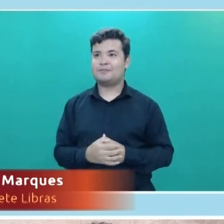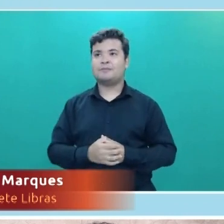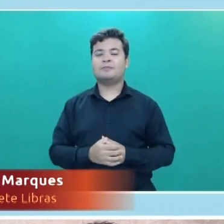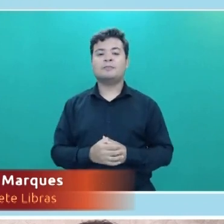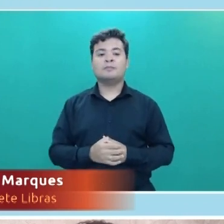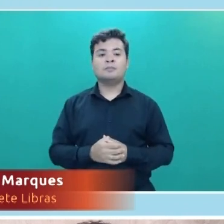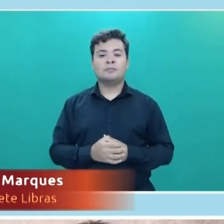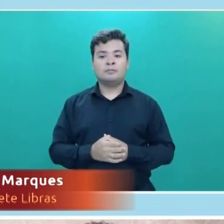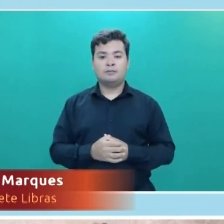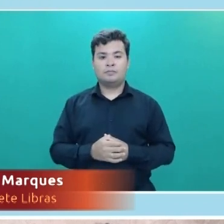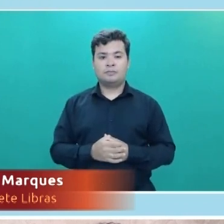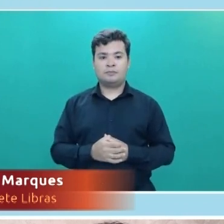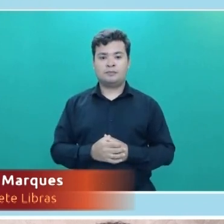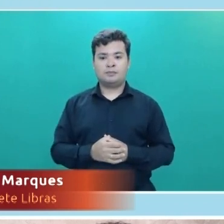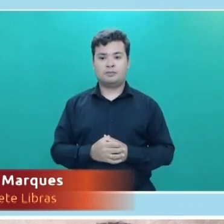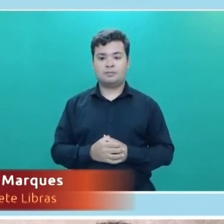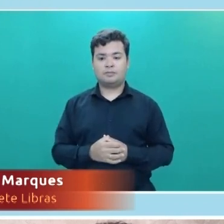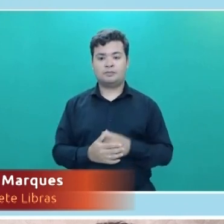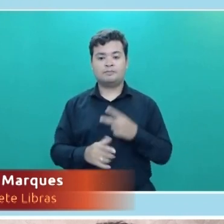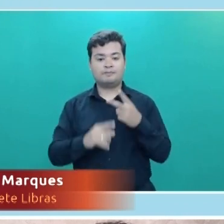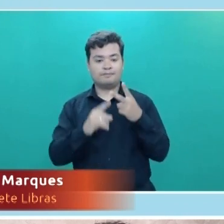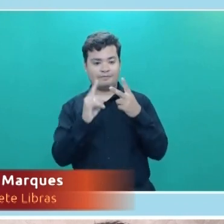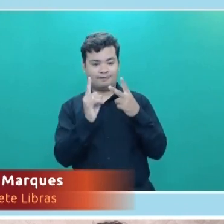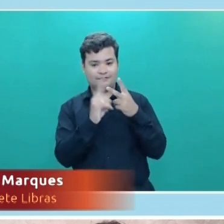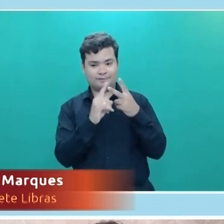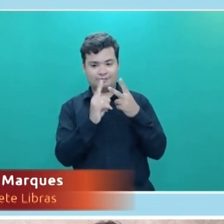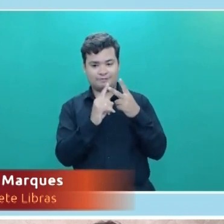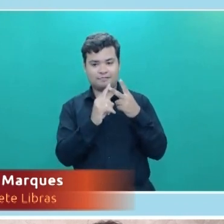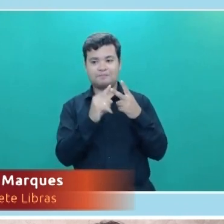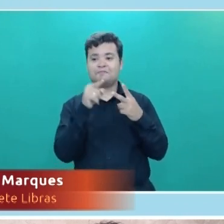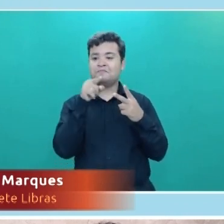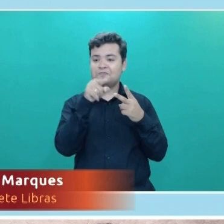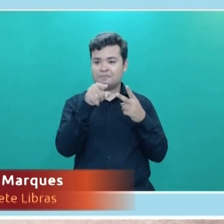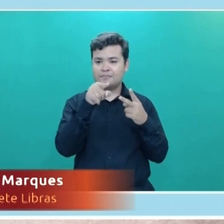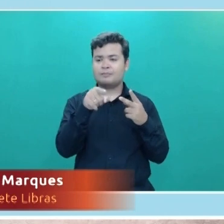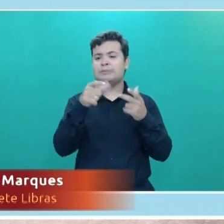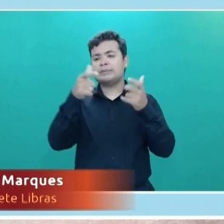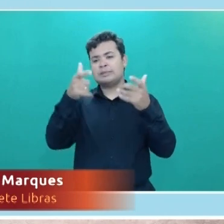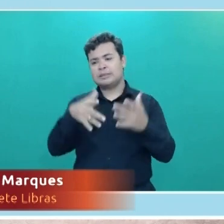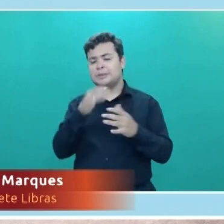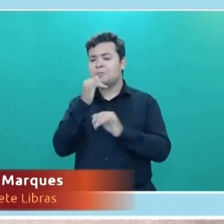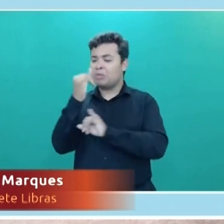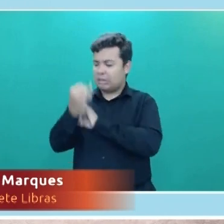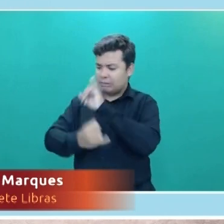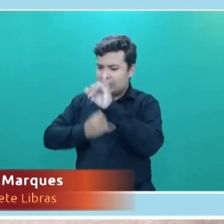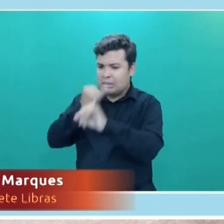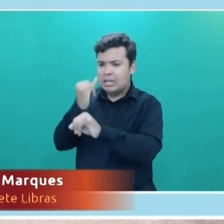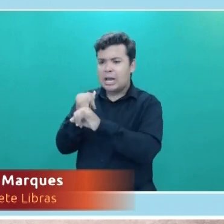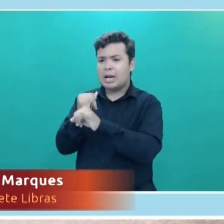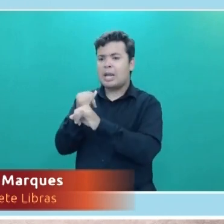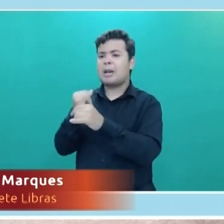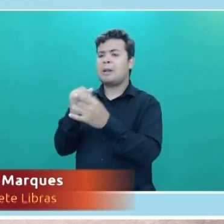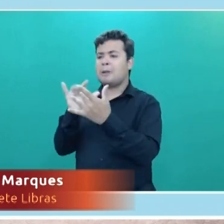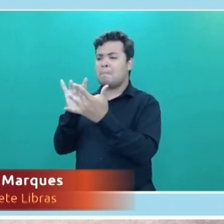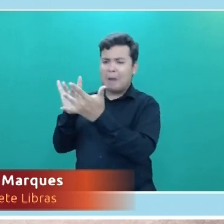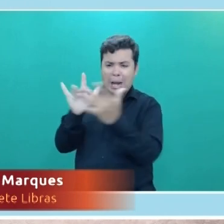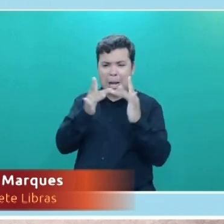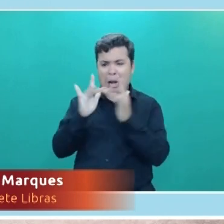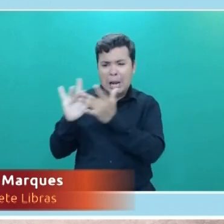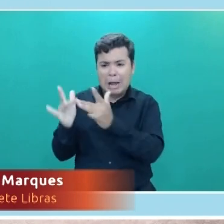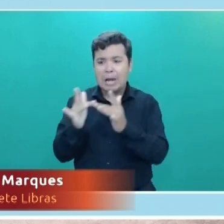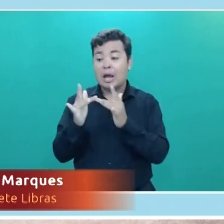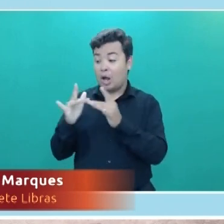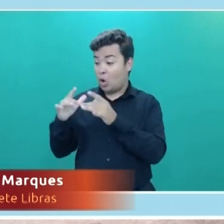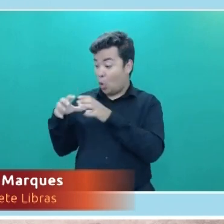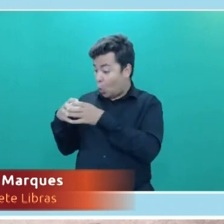Michele, você e Matheus tocaram no ponto da internet, da conectividade, né? Você já citou que esses grupos surgiram na